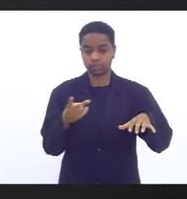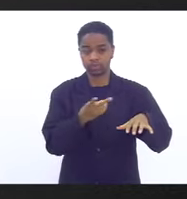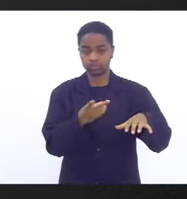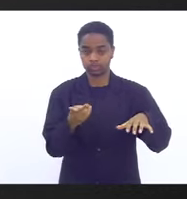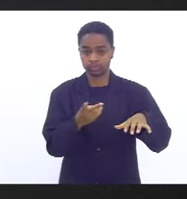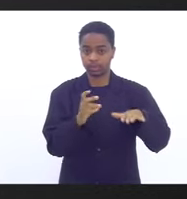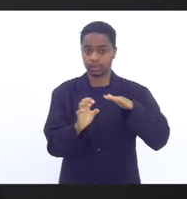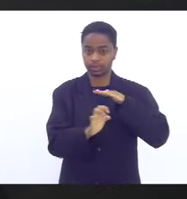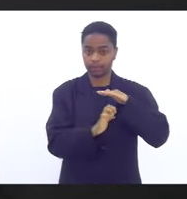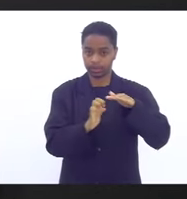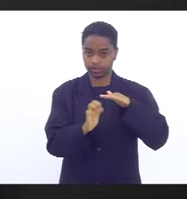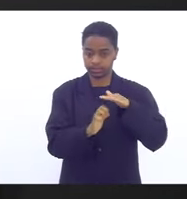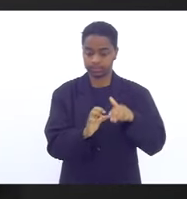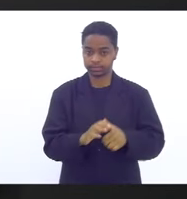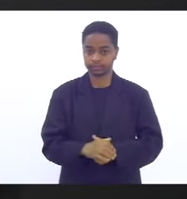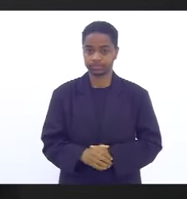concessionárias.